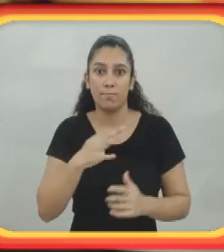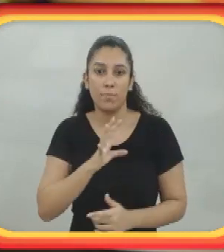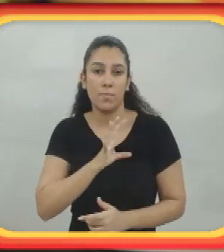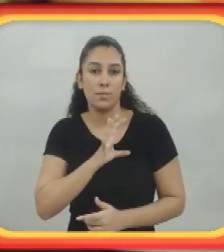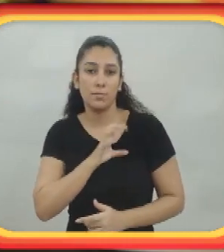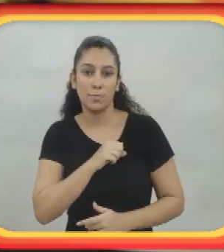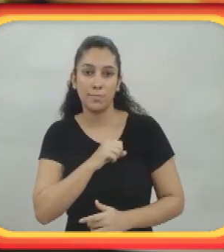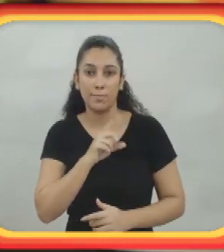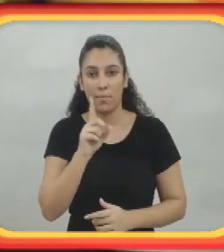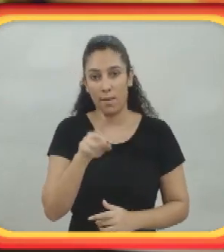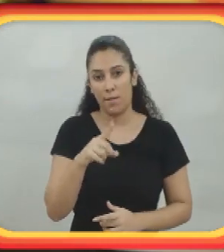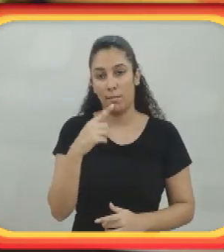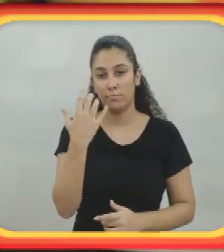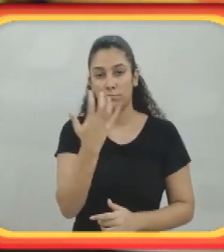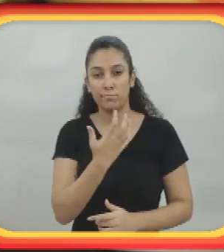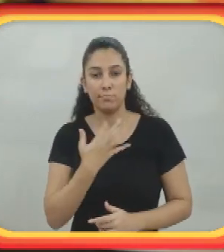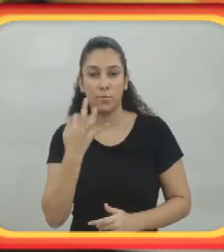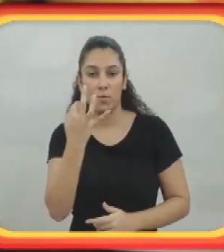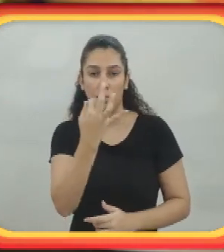acabei caindo